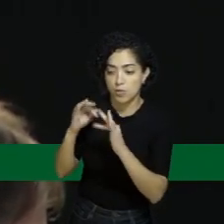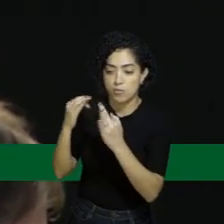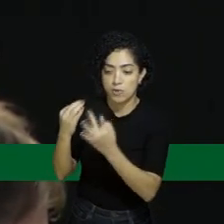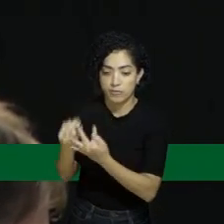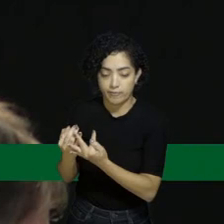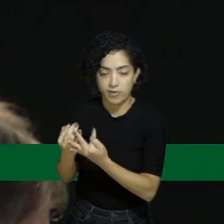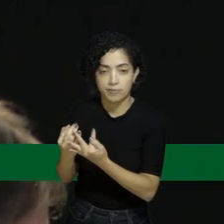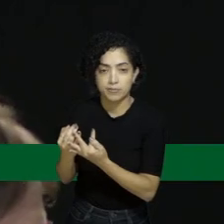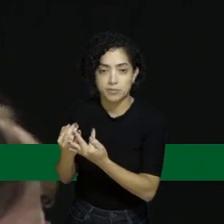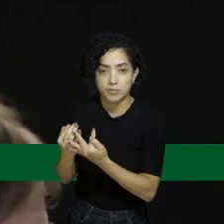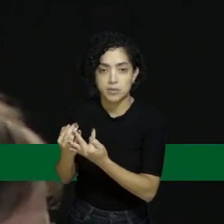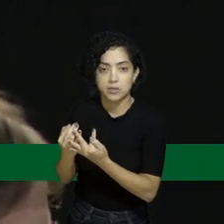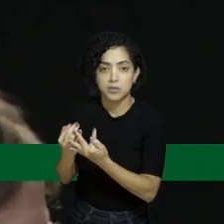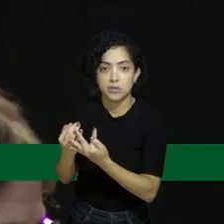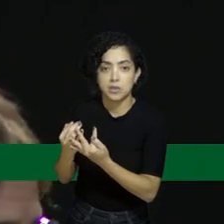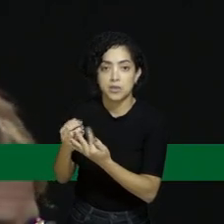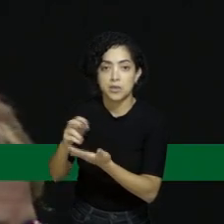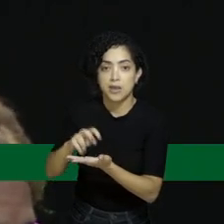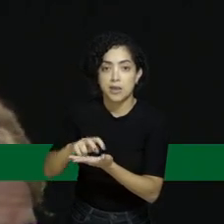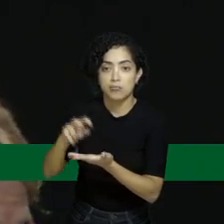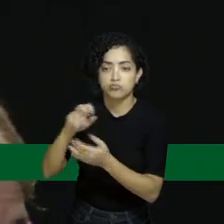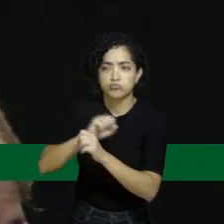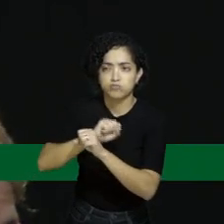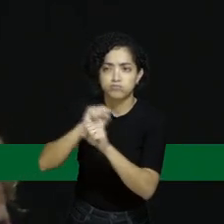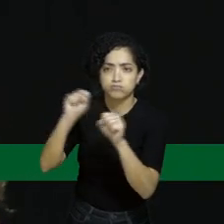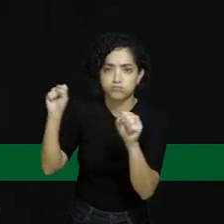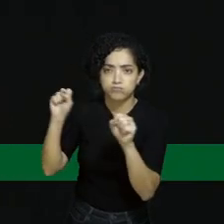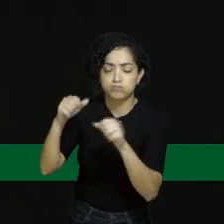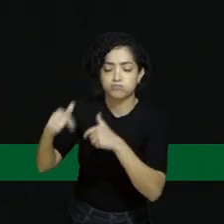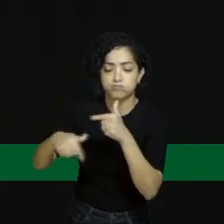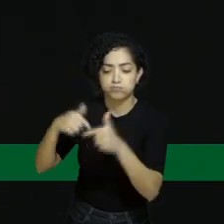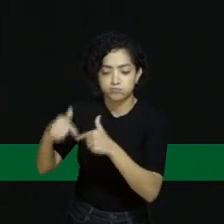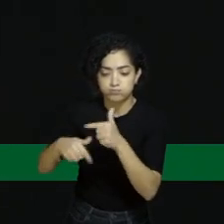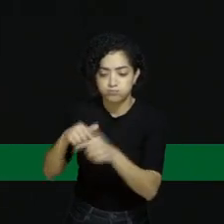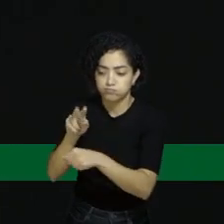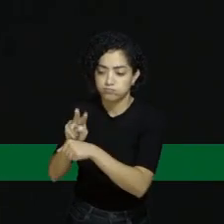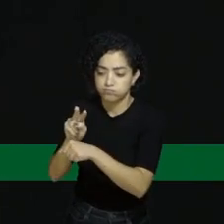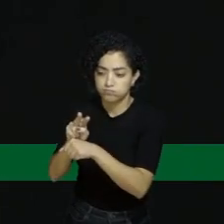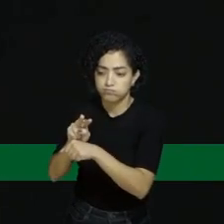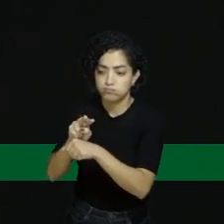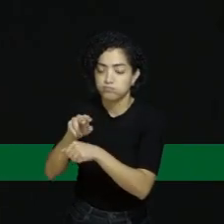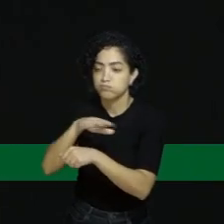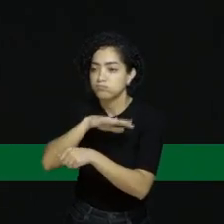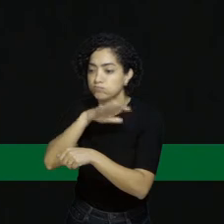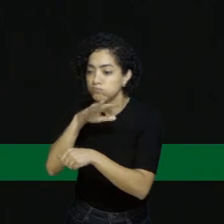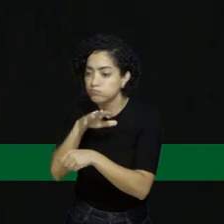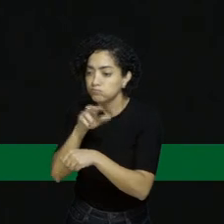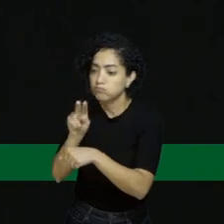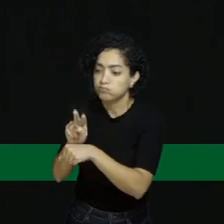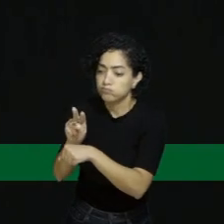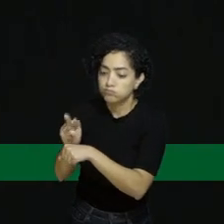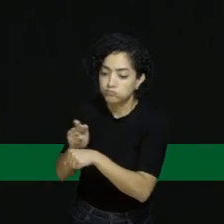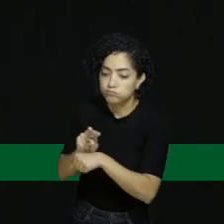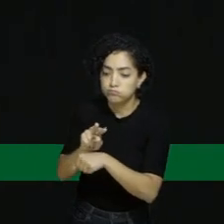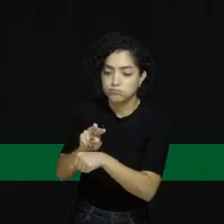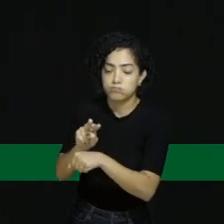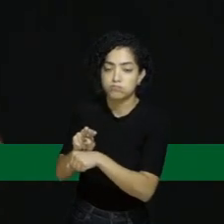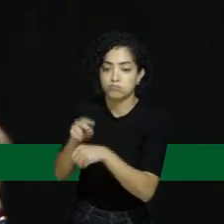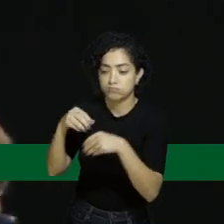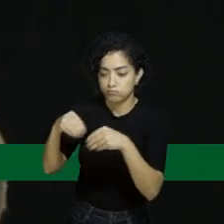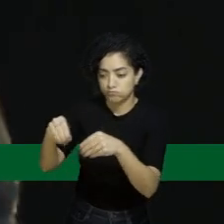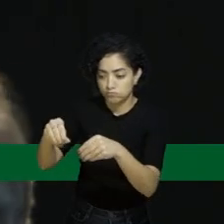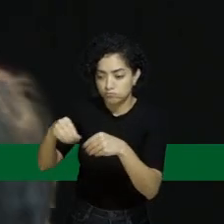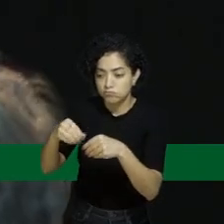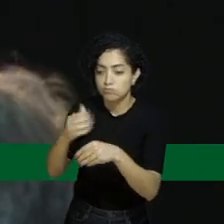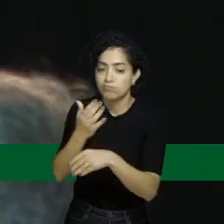agricultor acordou cedo hoje para tratar dos animais, para cuidar das lavouras, para que tenha